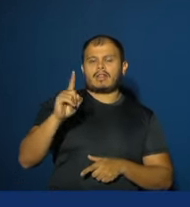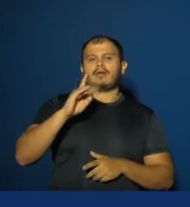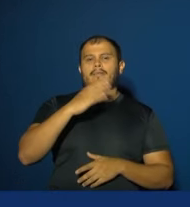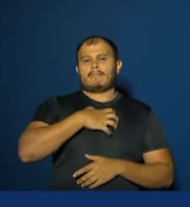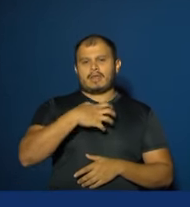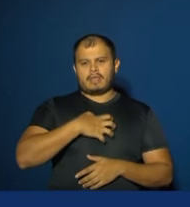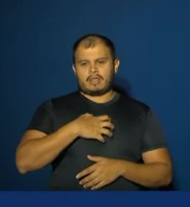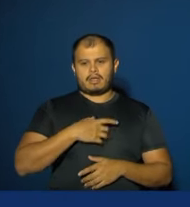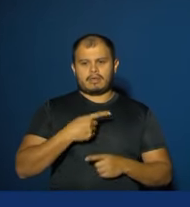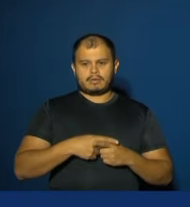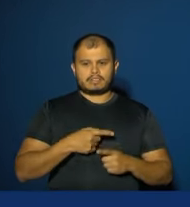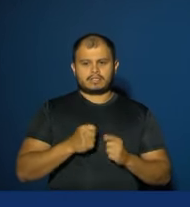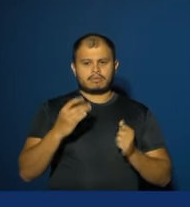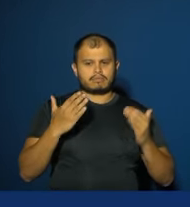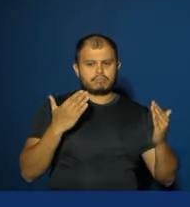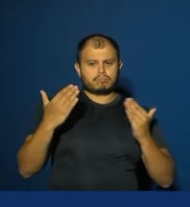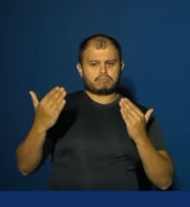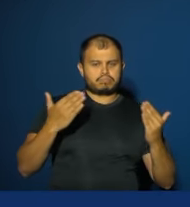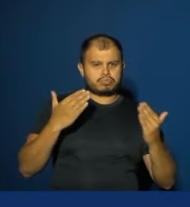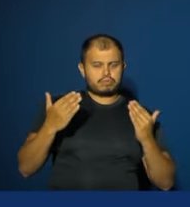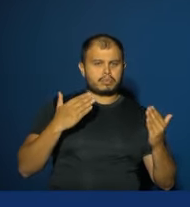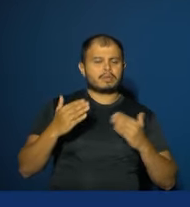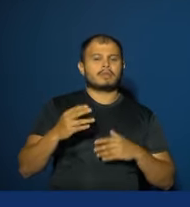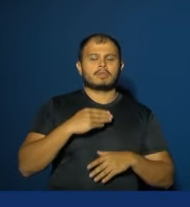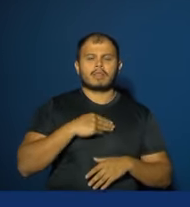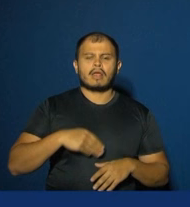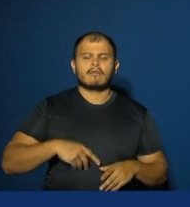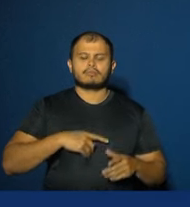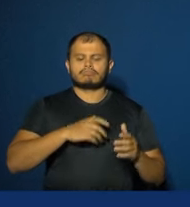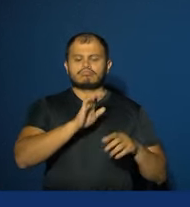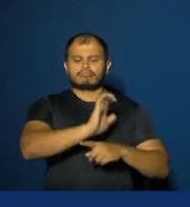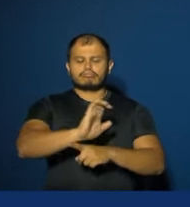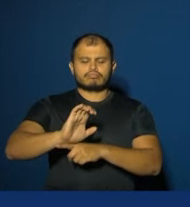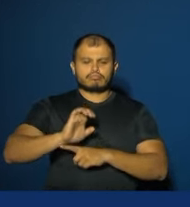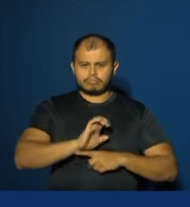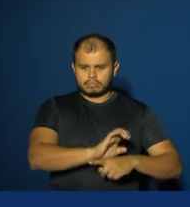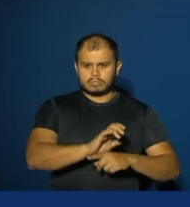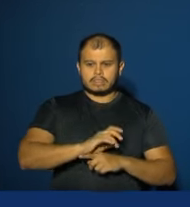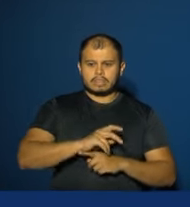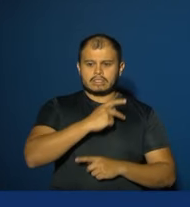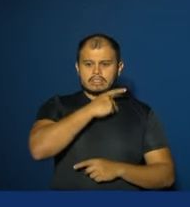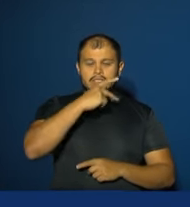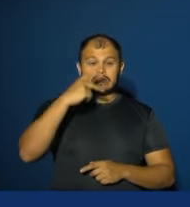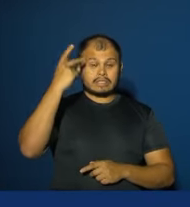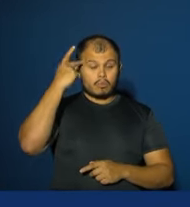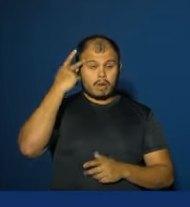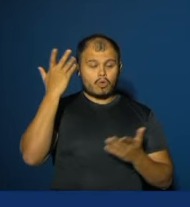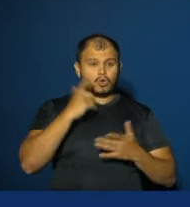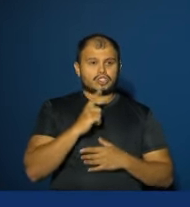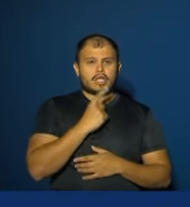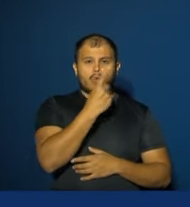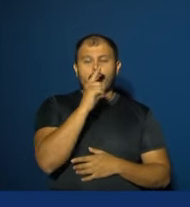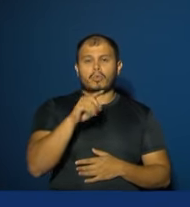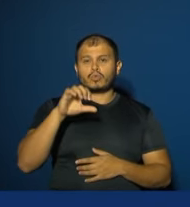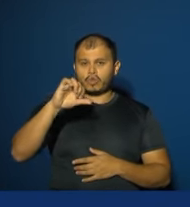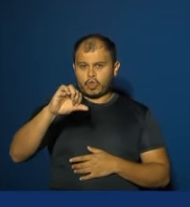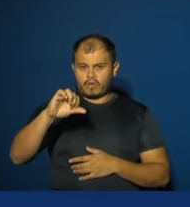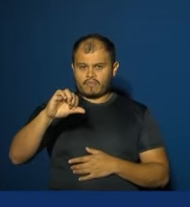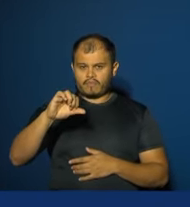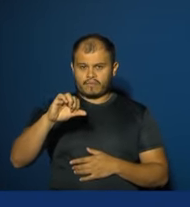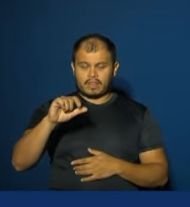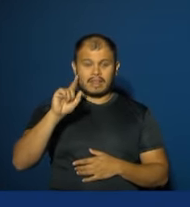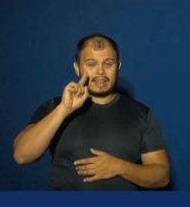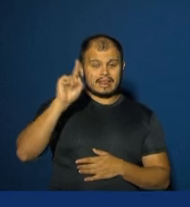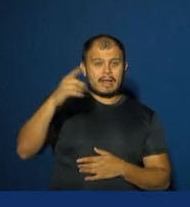ao índice que o Ministério da Fazenda médico dos estados, São Paulo tem um nível de endividamento 1,9. A